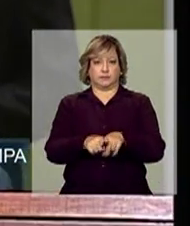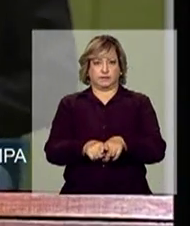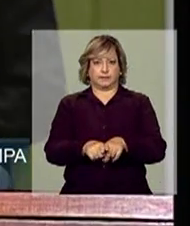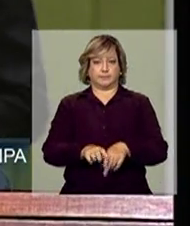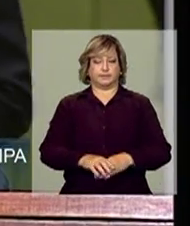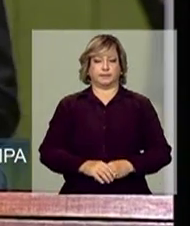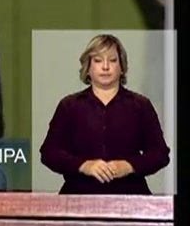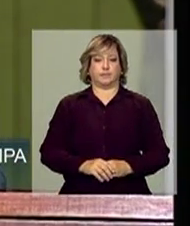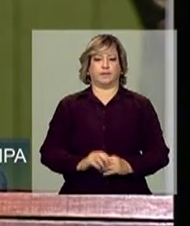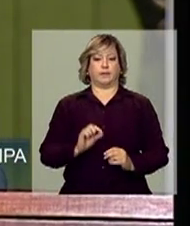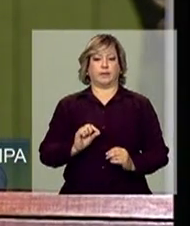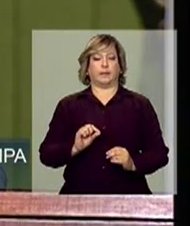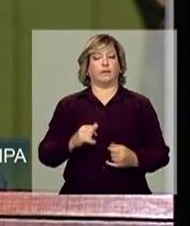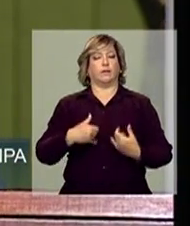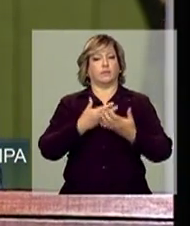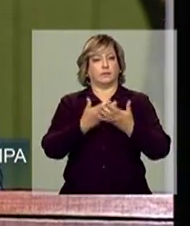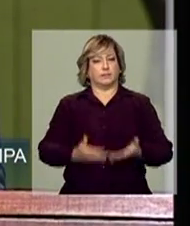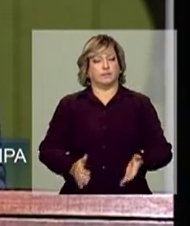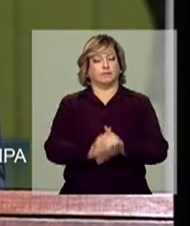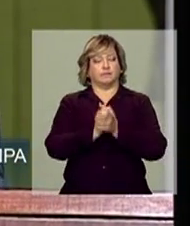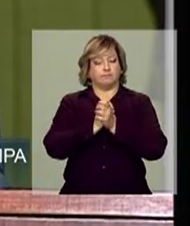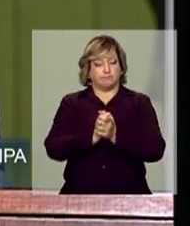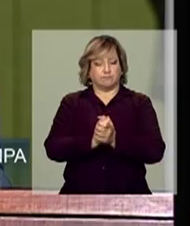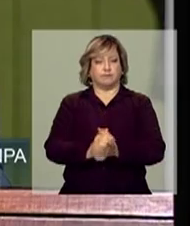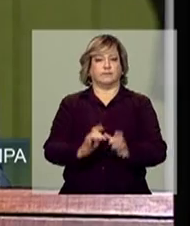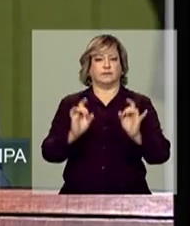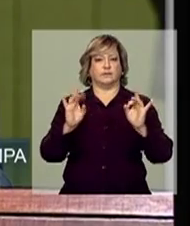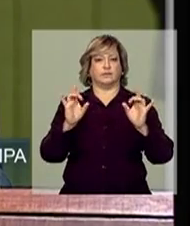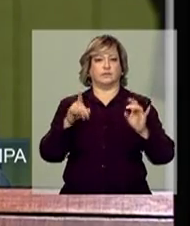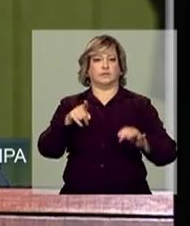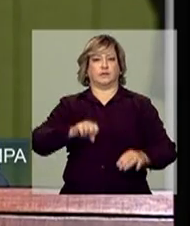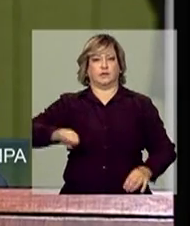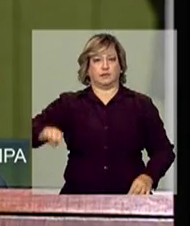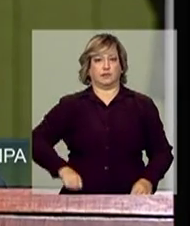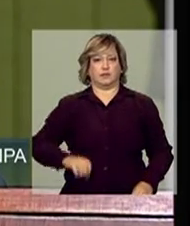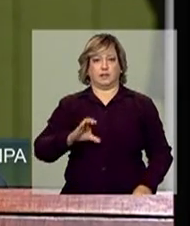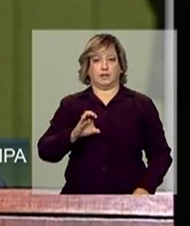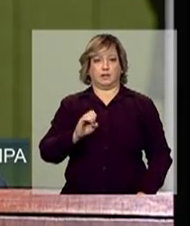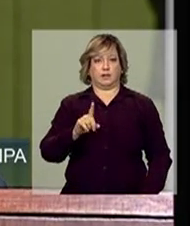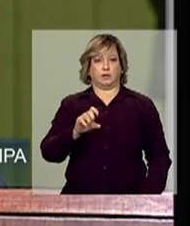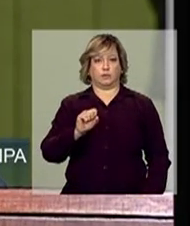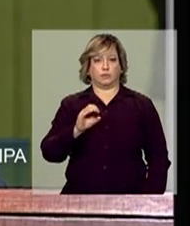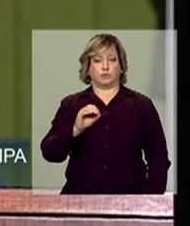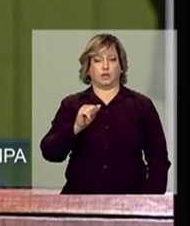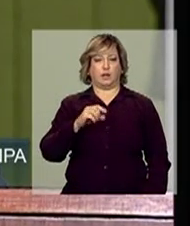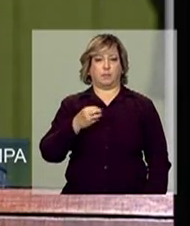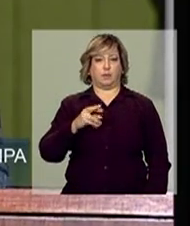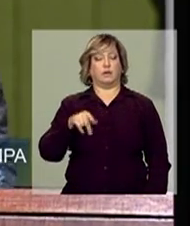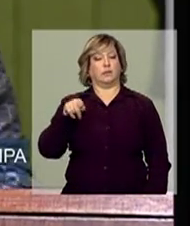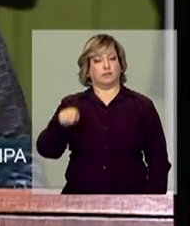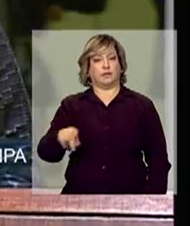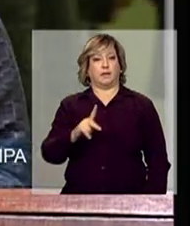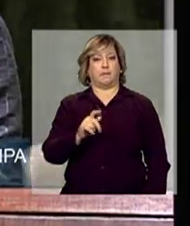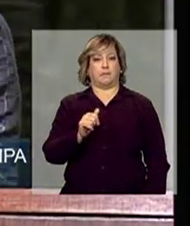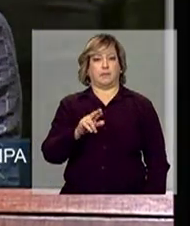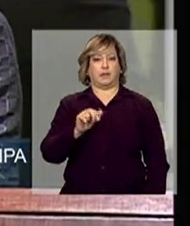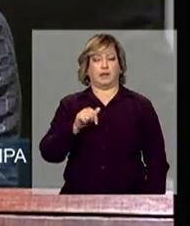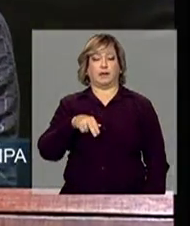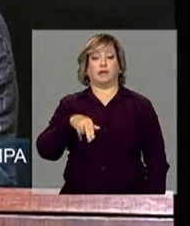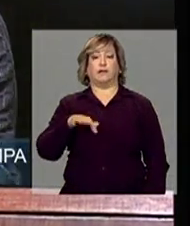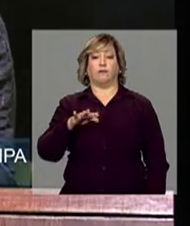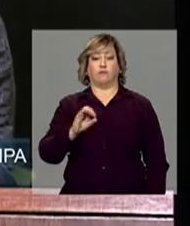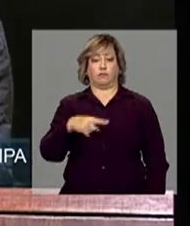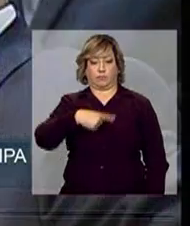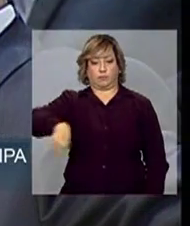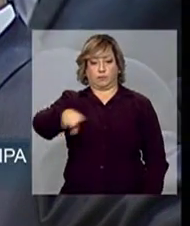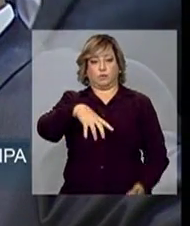uma celebração especial ao embaixador Celso Amorim, paraninfo da turma Oscar Niemeyer,